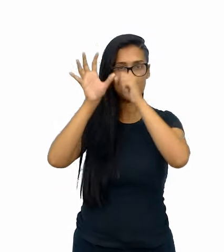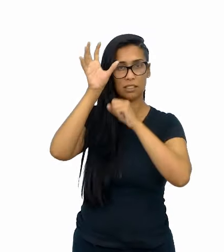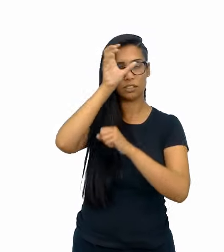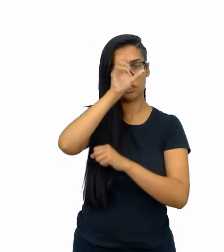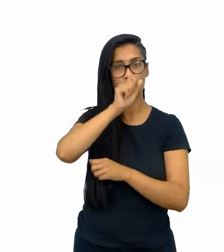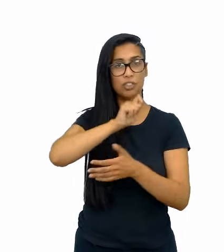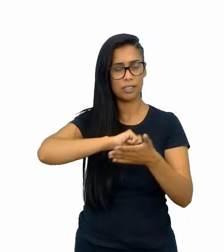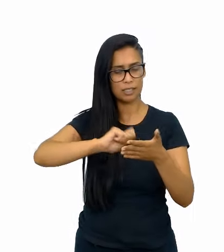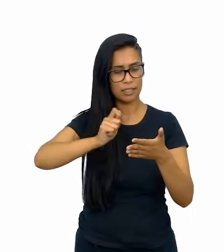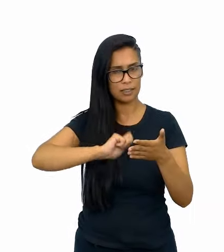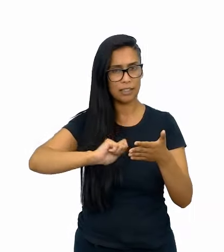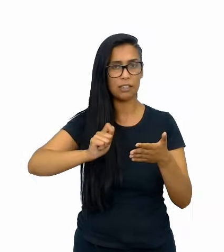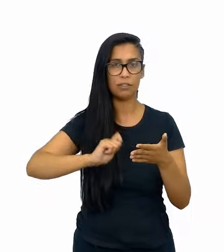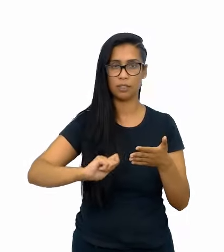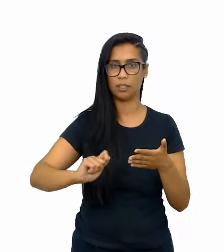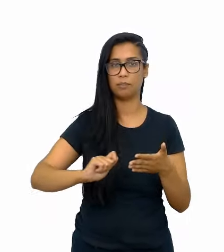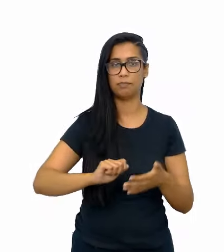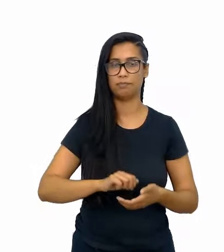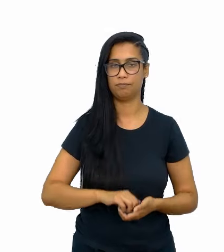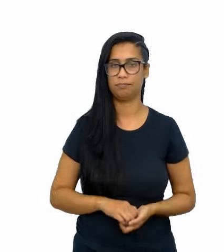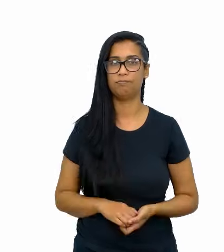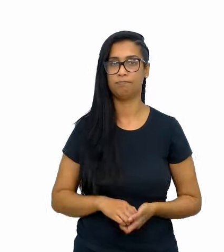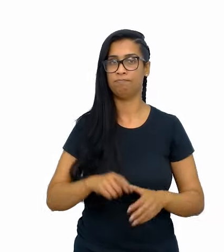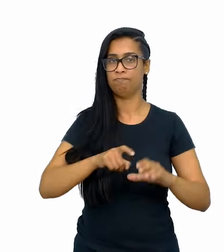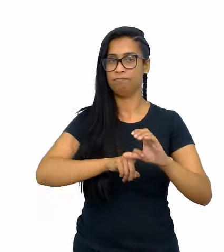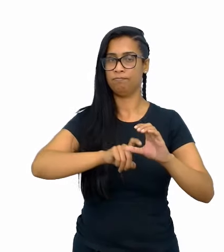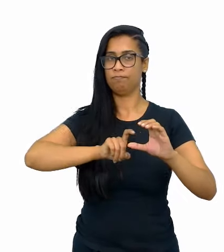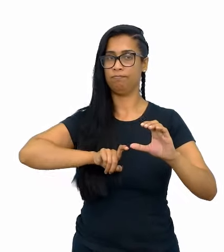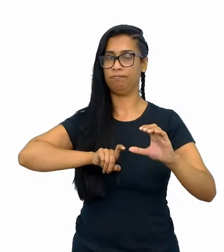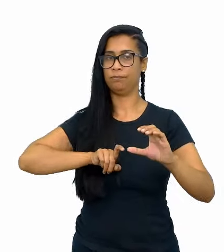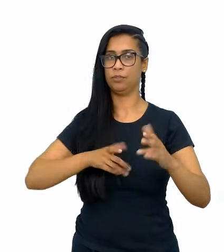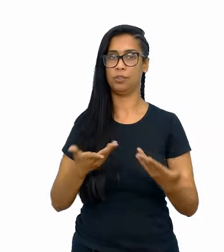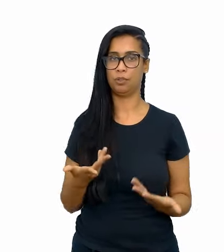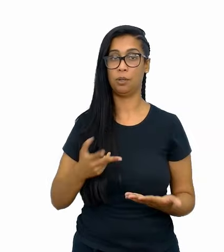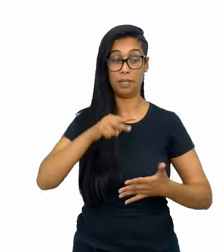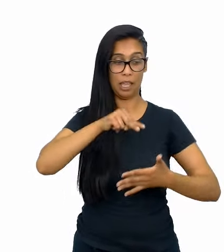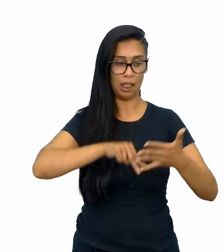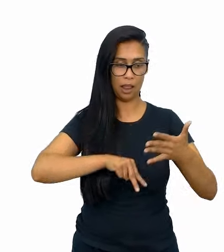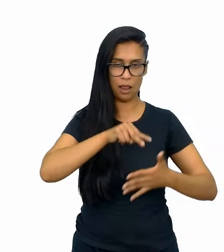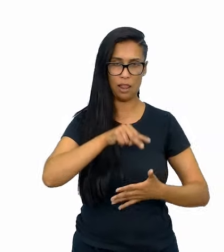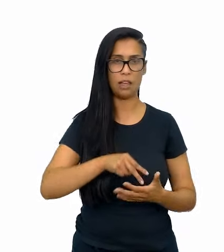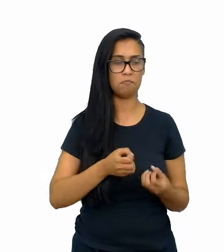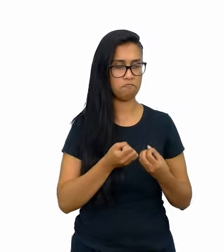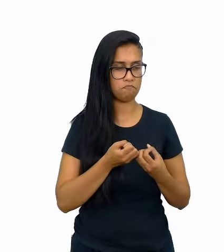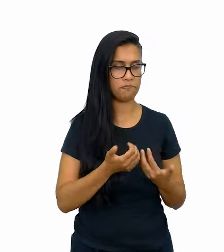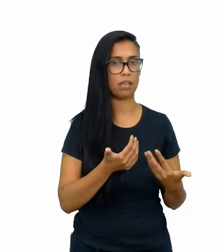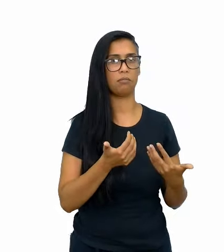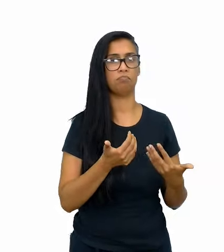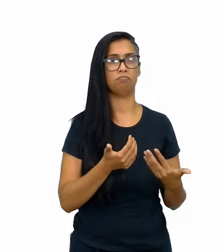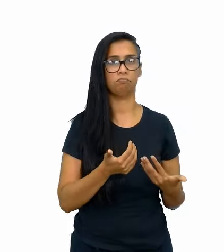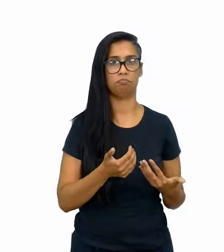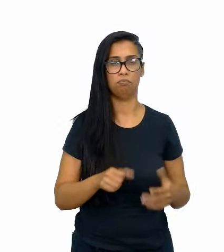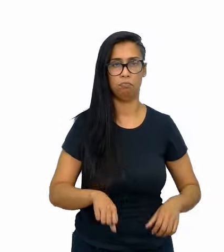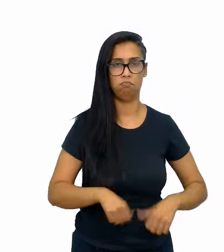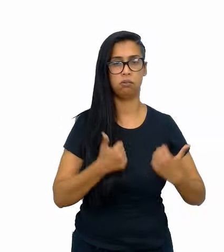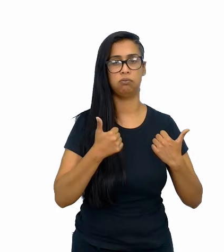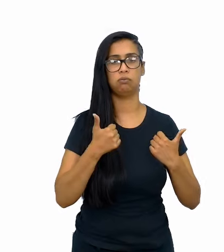atuando como escritores genuínos, né? E a ler da mesma maneira, eles precisam estar envolvidos em